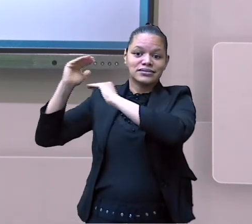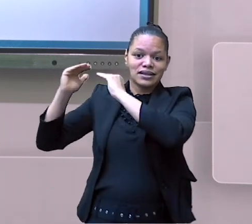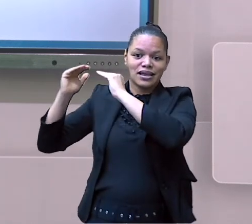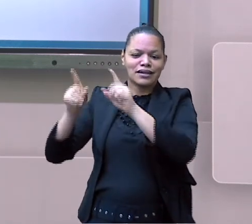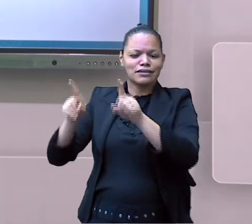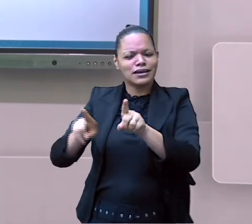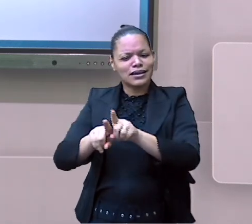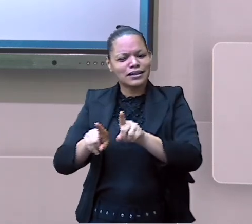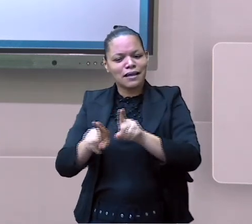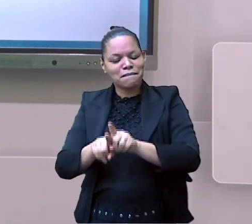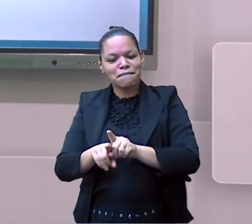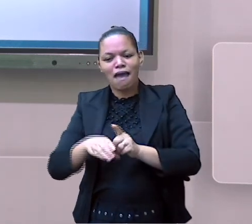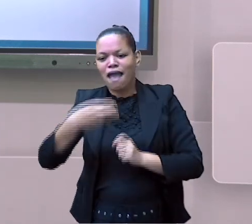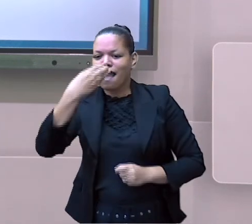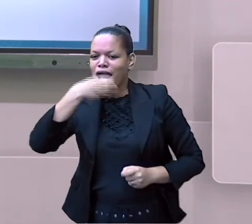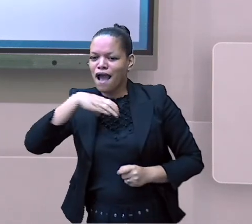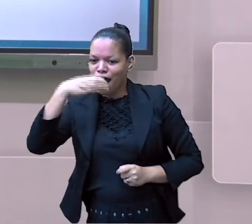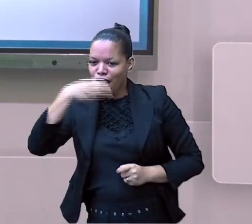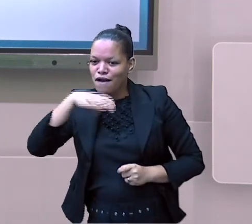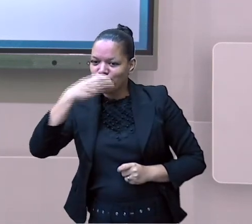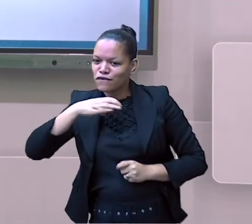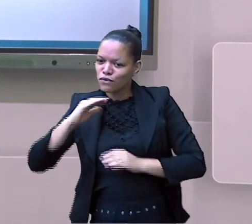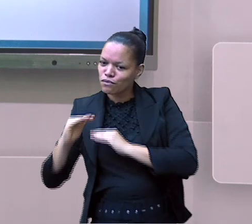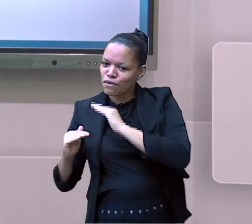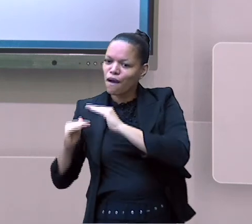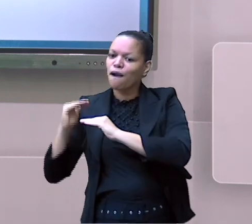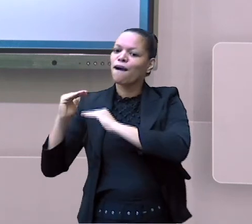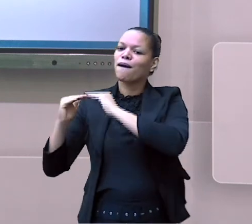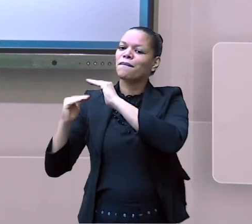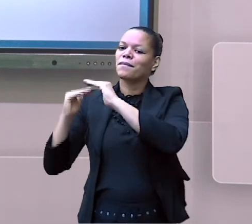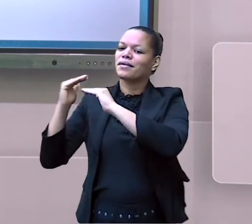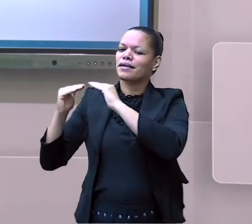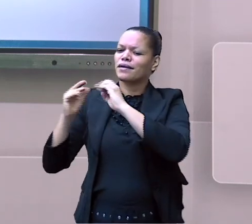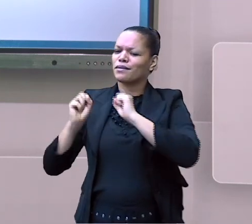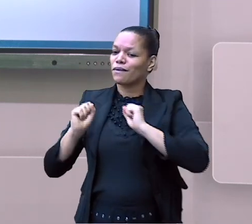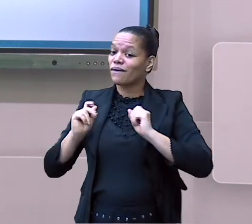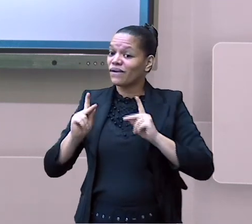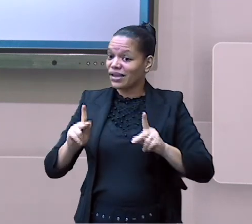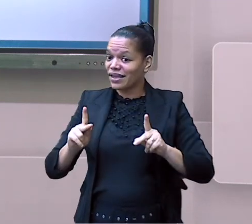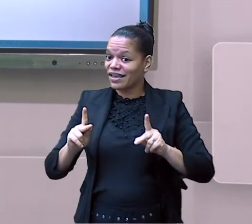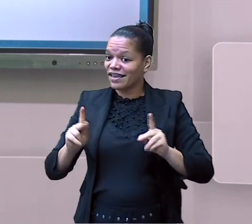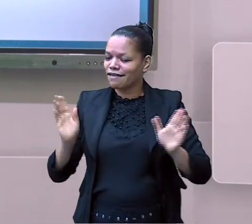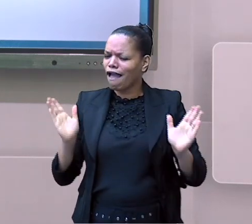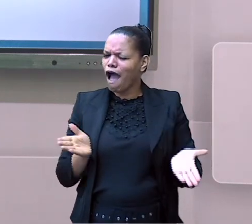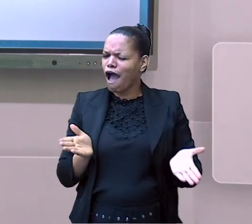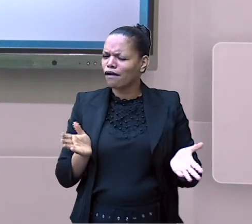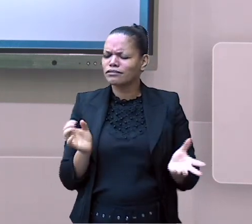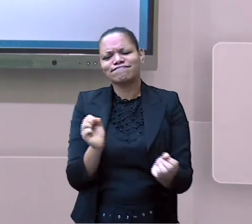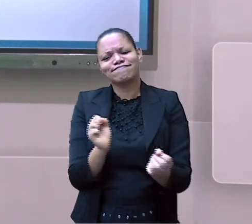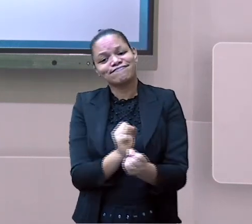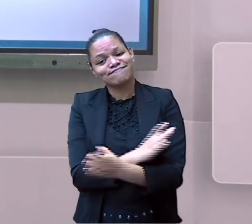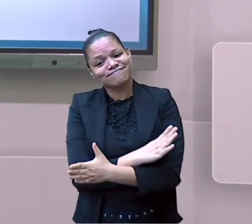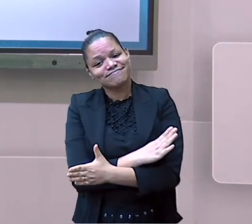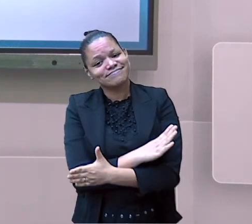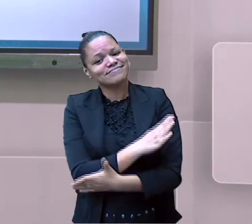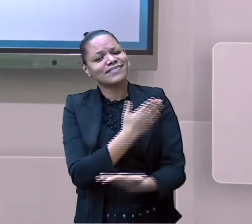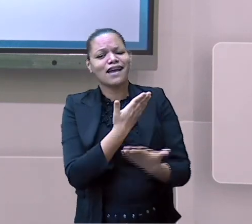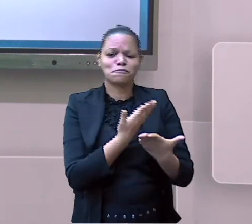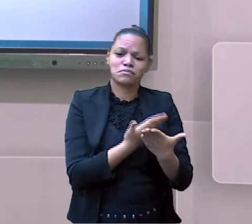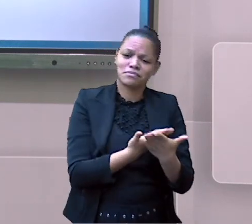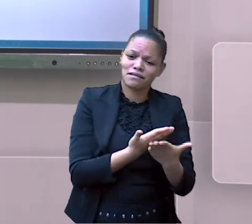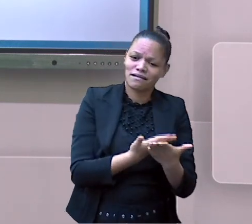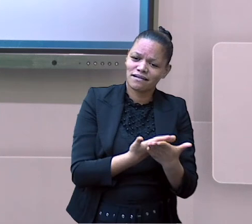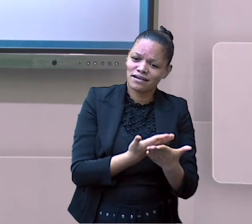termino minha aula por aqui, na certeza que você foi um sucesso hoje na participação e